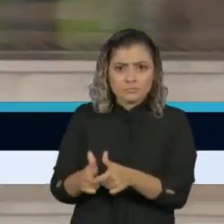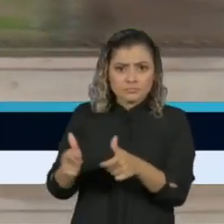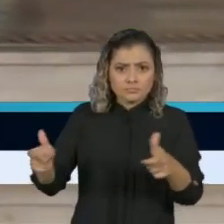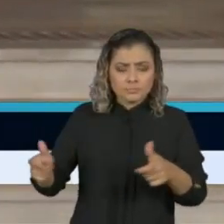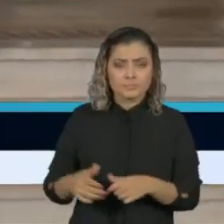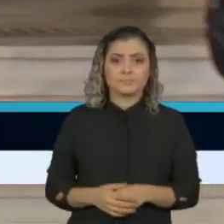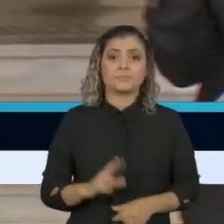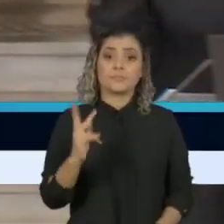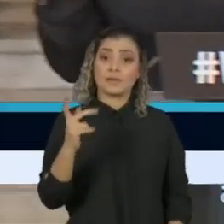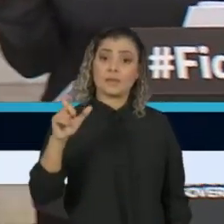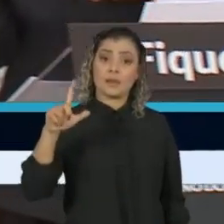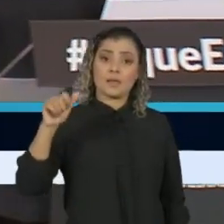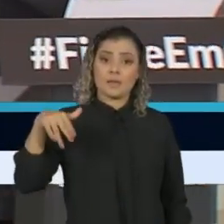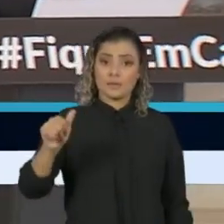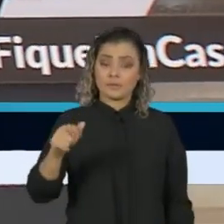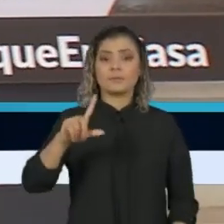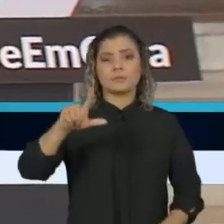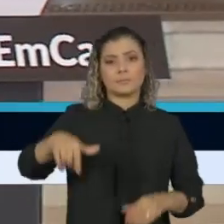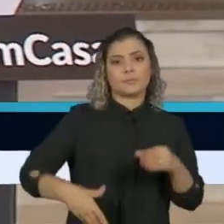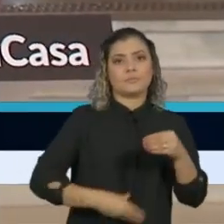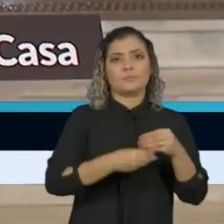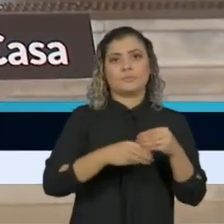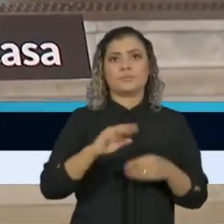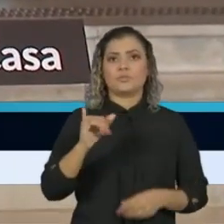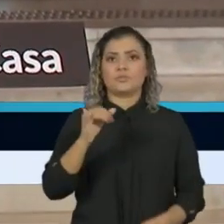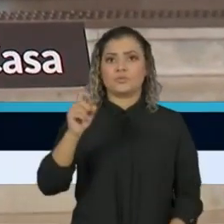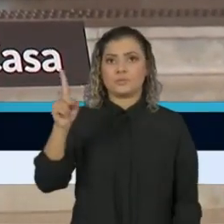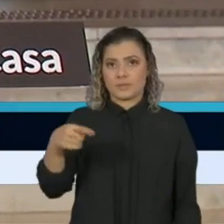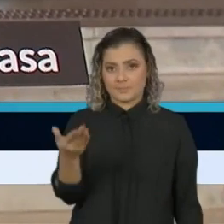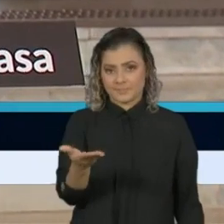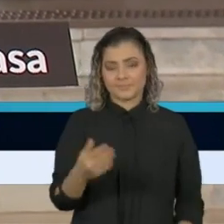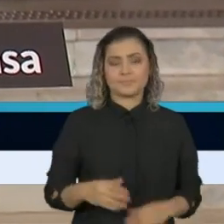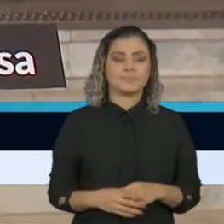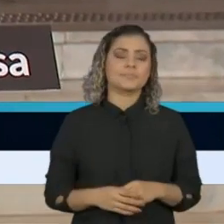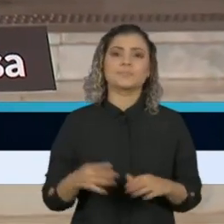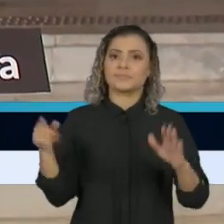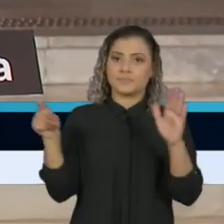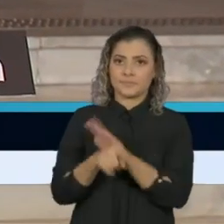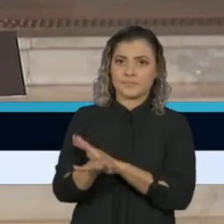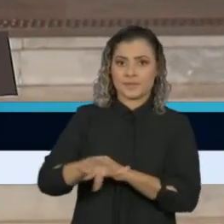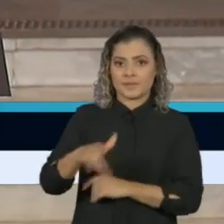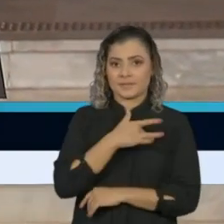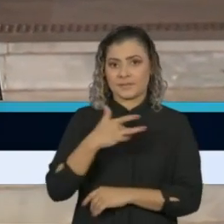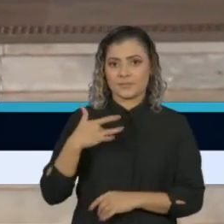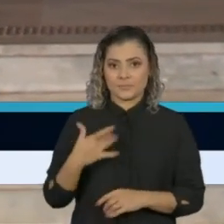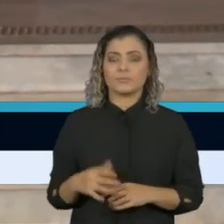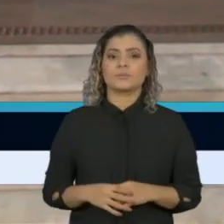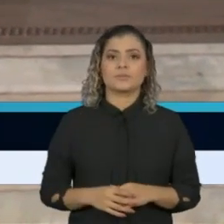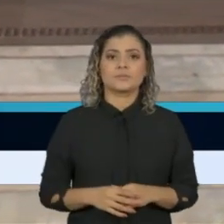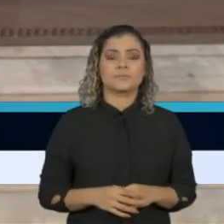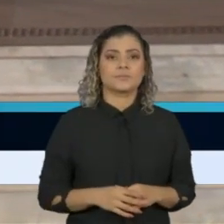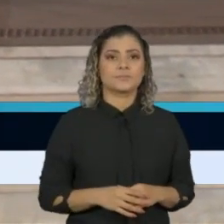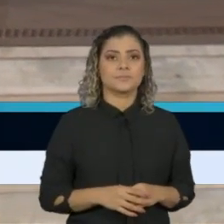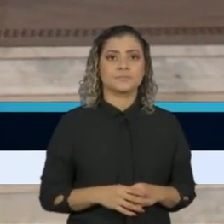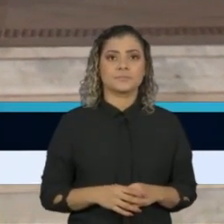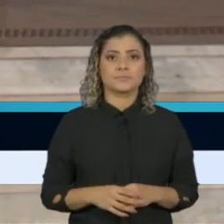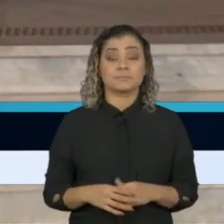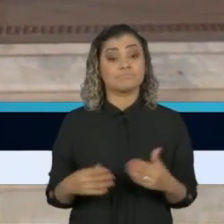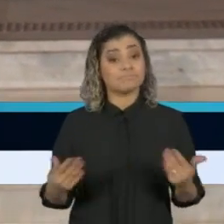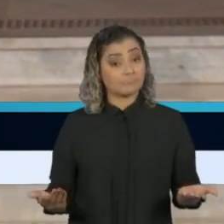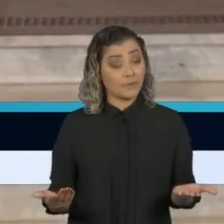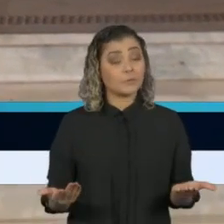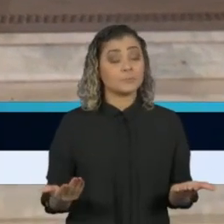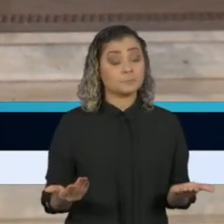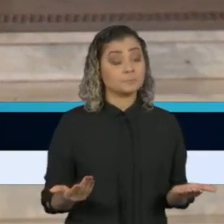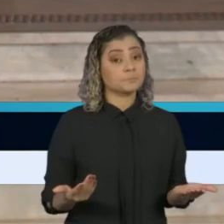Doutora Helena Sato, compartilhadamente com o doutor Zé Henrique Guerra. A pergunta foi para a área da saúde do jornalista Vitor Moraes. Vamos